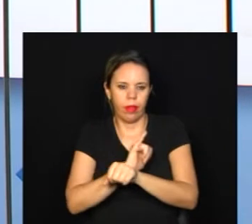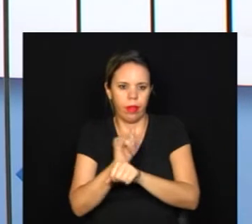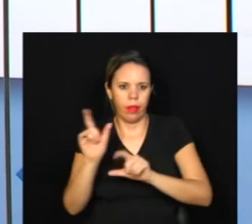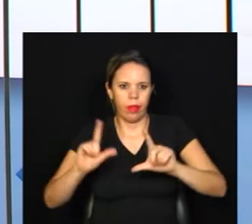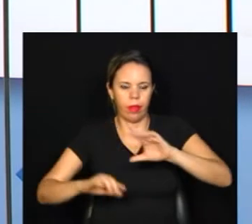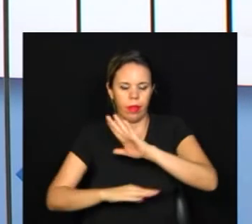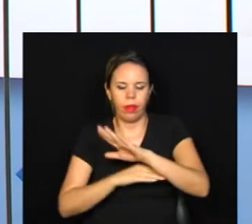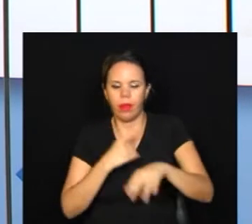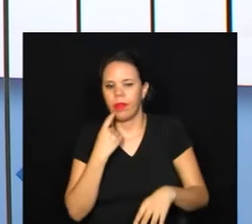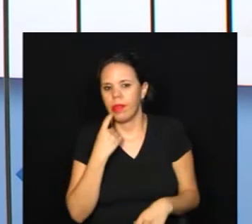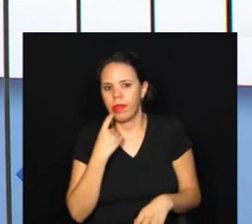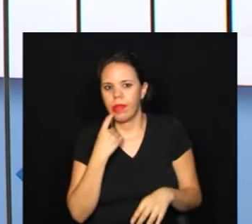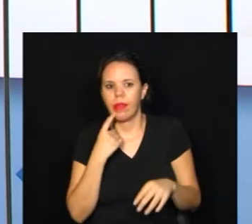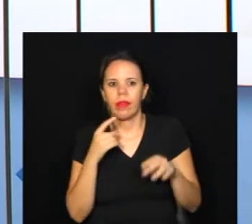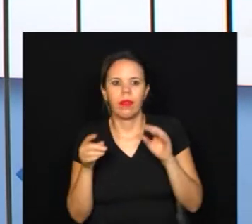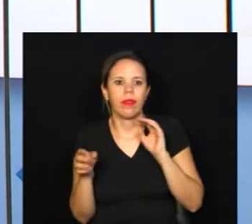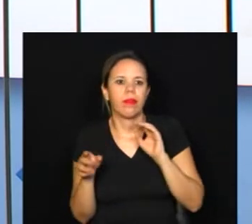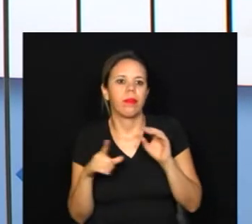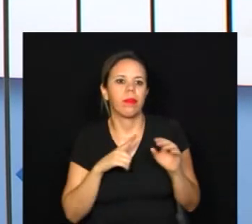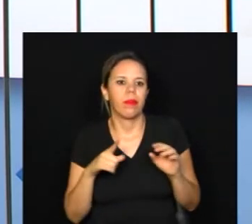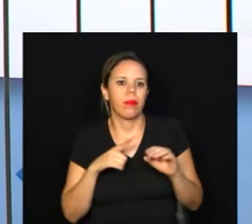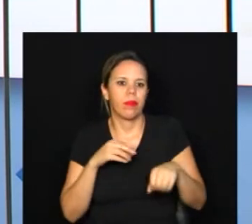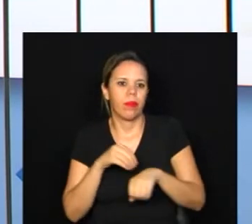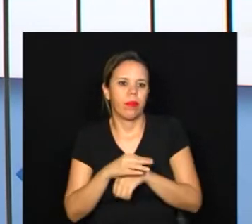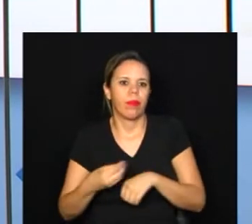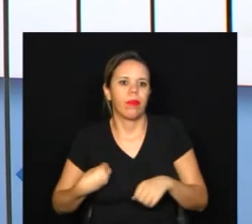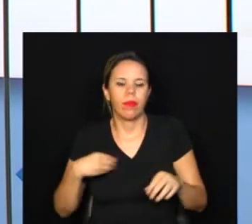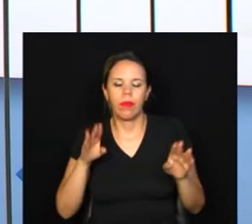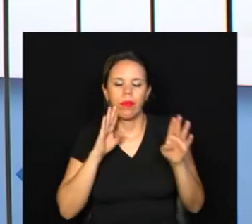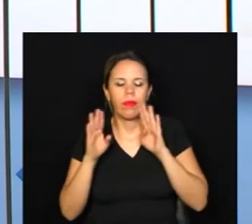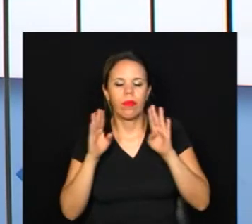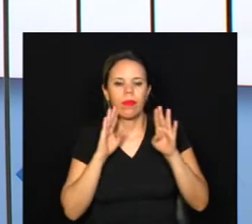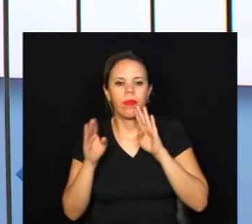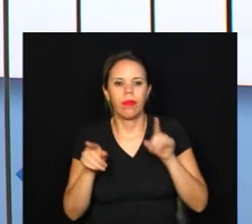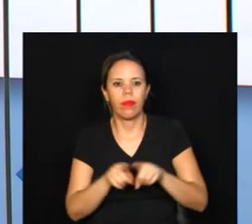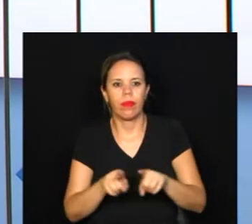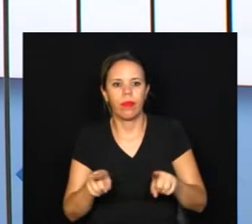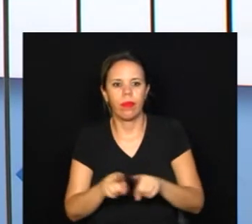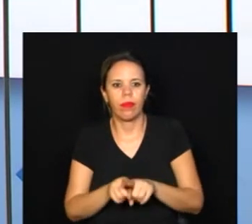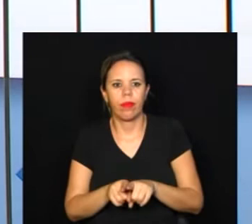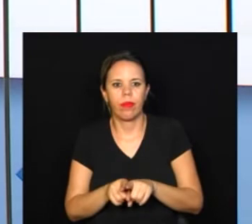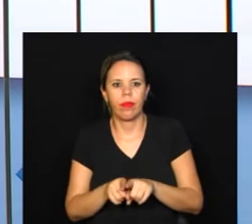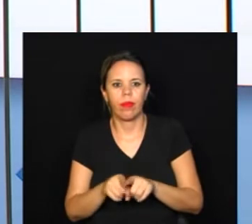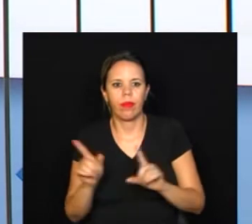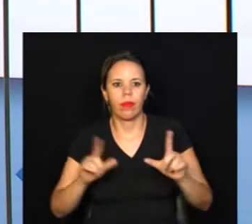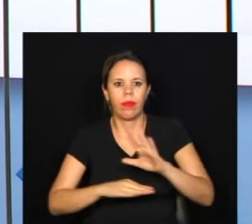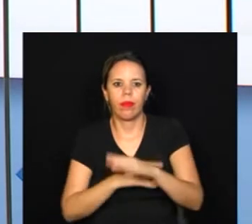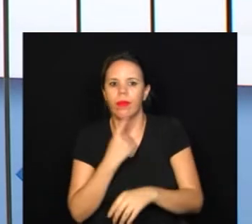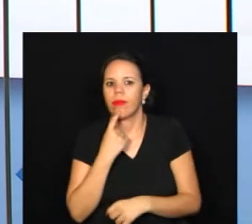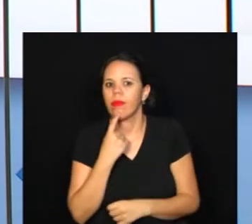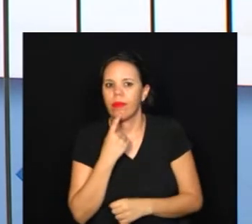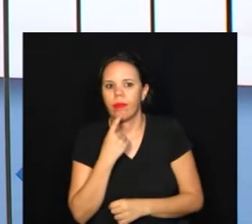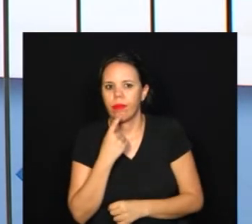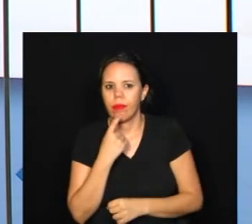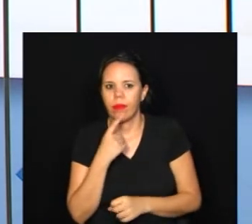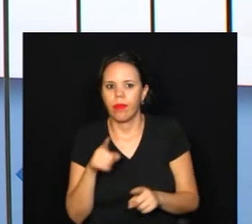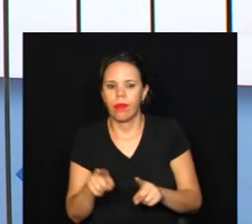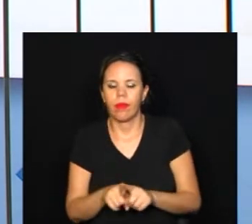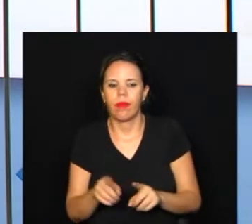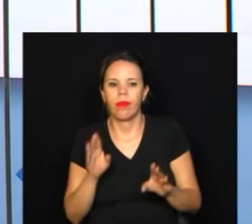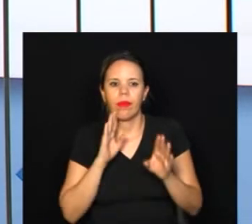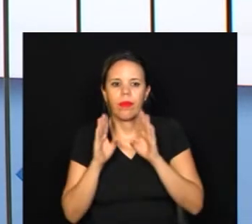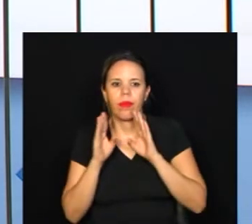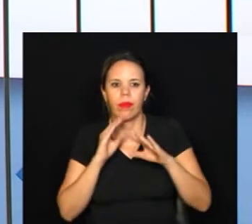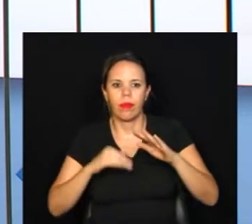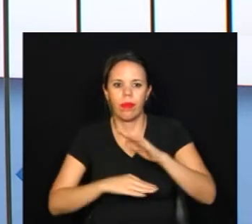youtube.com/TV Câmara Campinas, e também teremos transmissão no Facebook, na fanpage da TV Câmara Campinas e ainda na fanpage